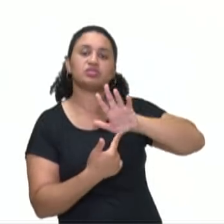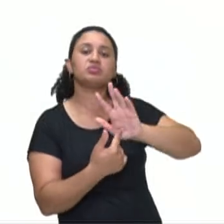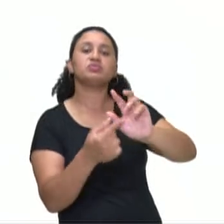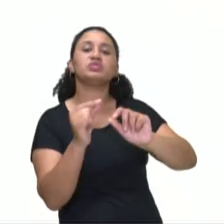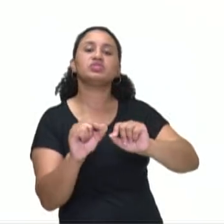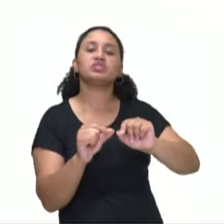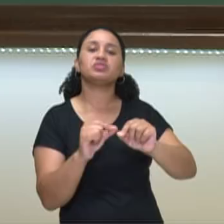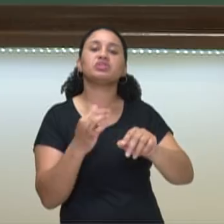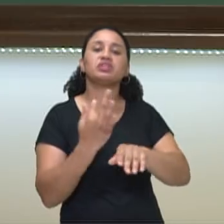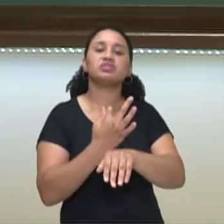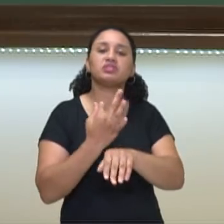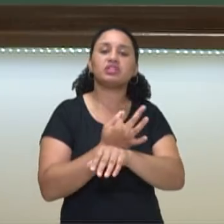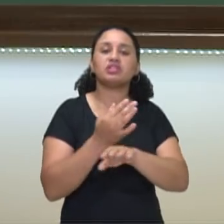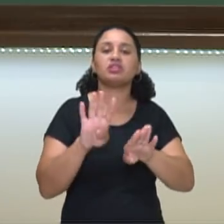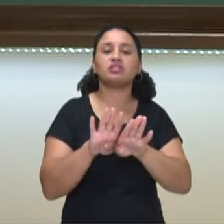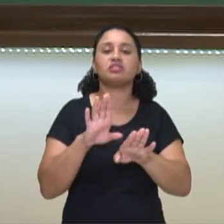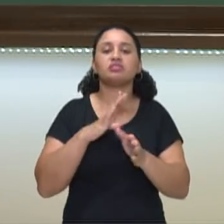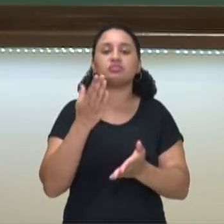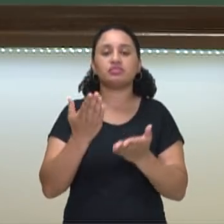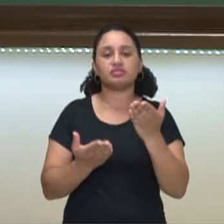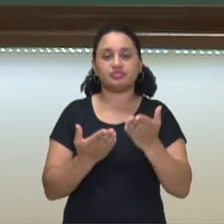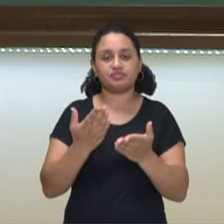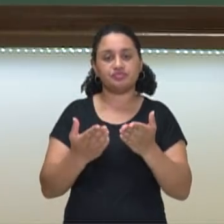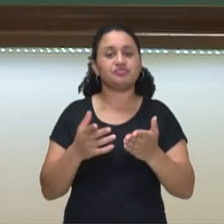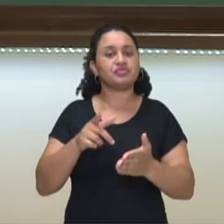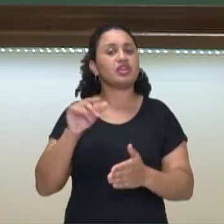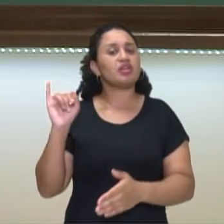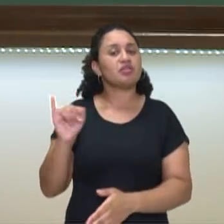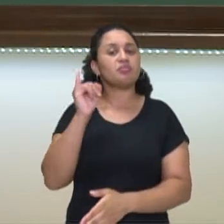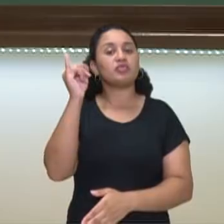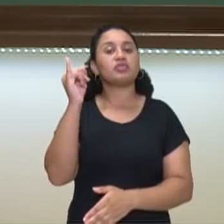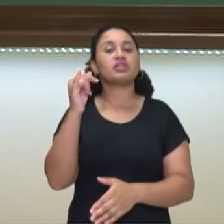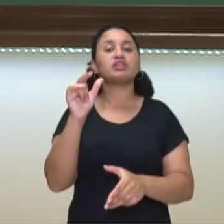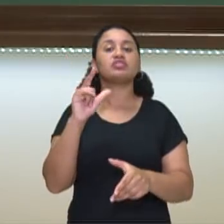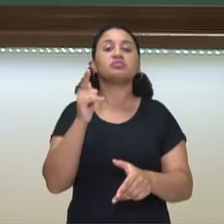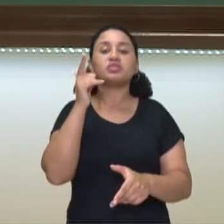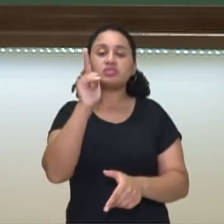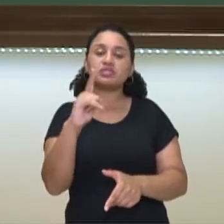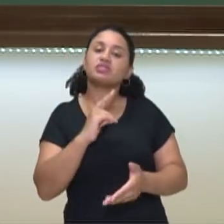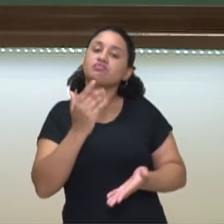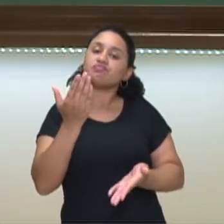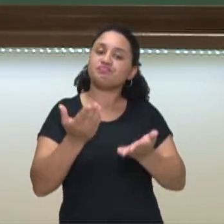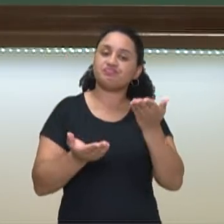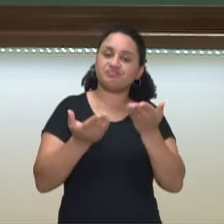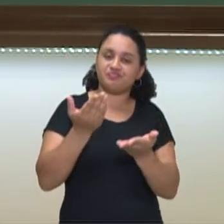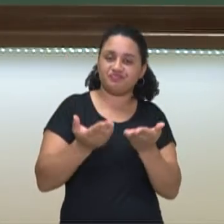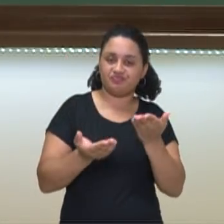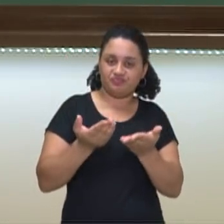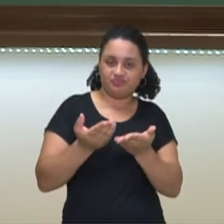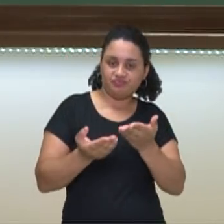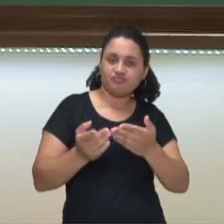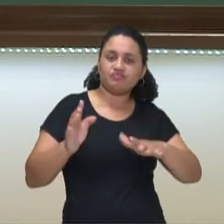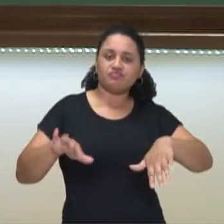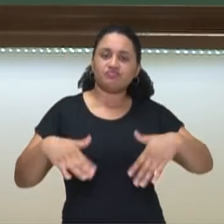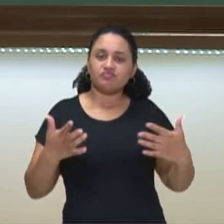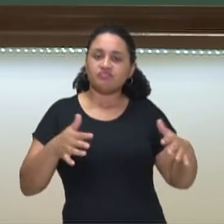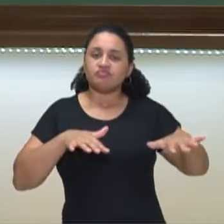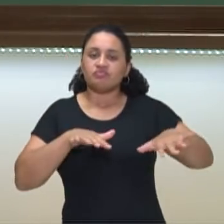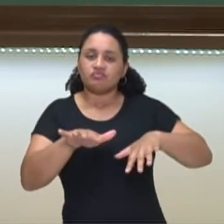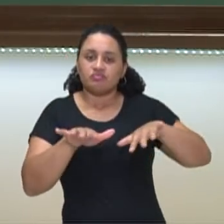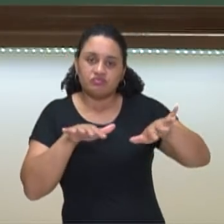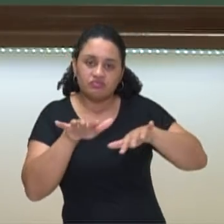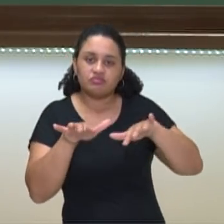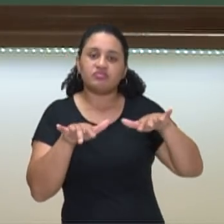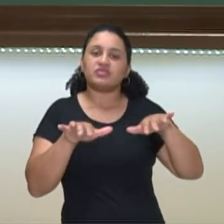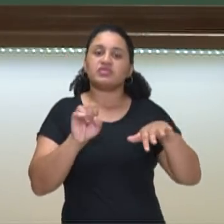do equilíbrio. Então, o eixo vai ser muito importante para o meu equilíbrio. Quando eu vou me movimentar, quando